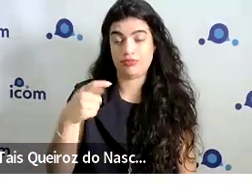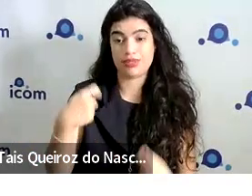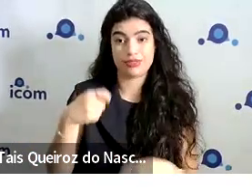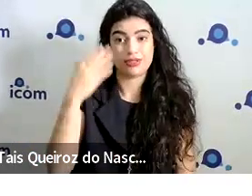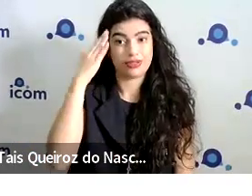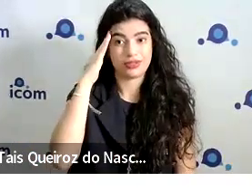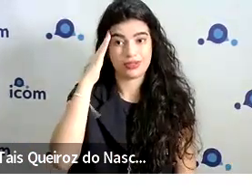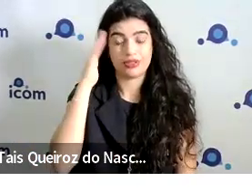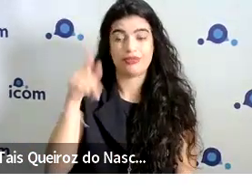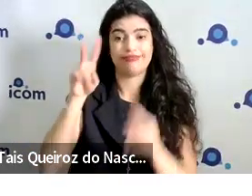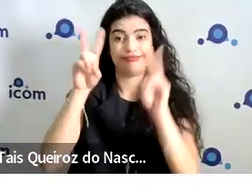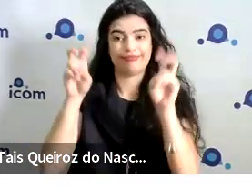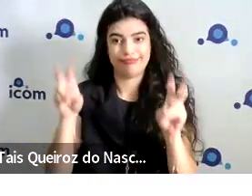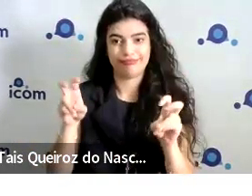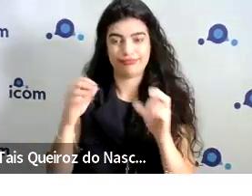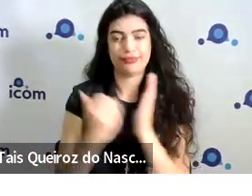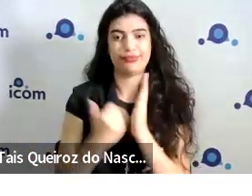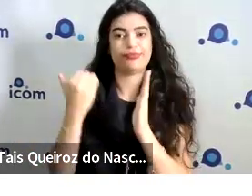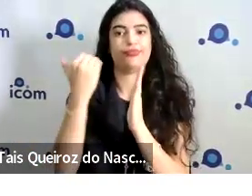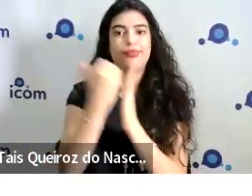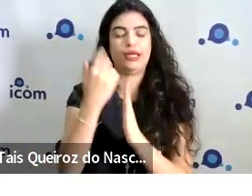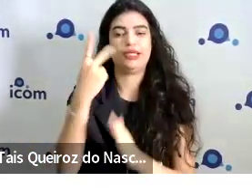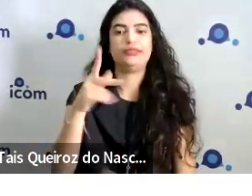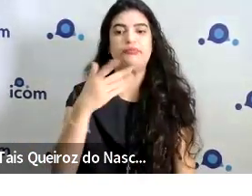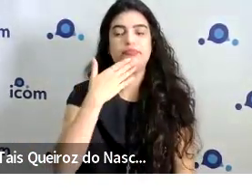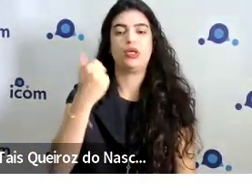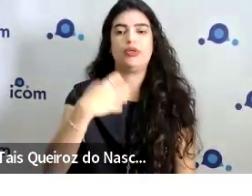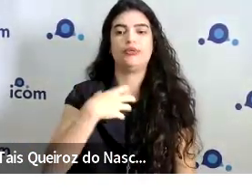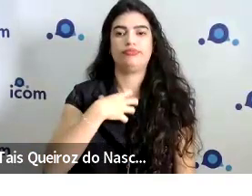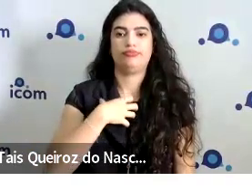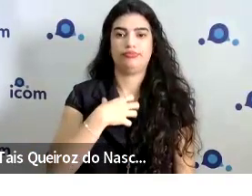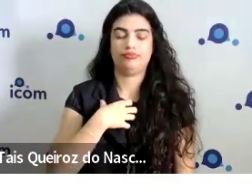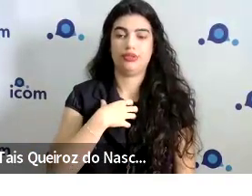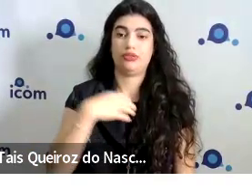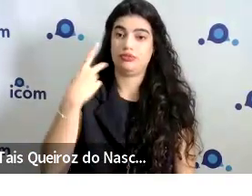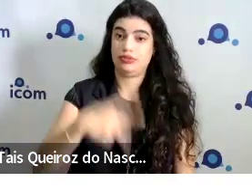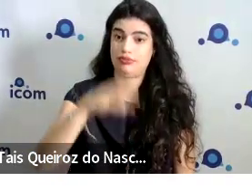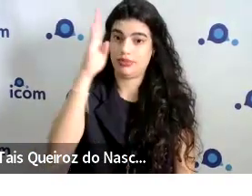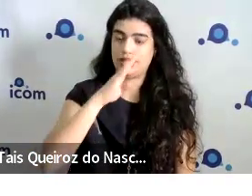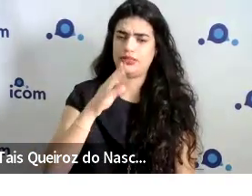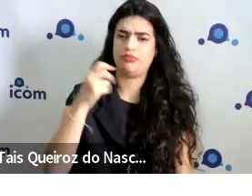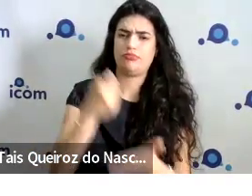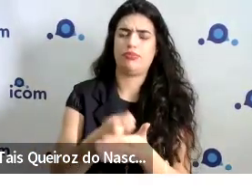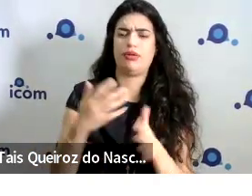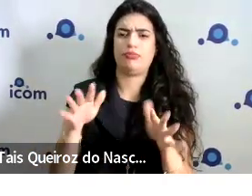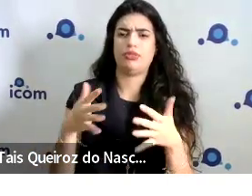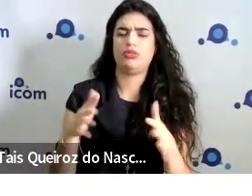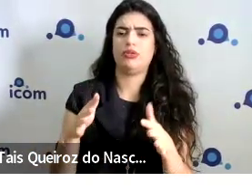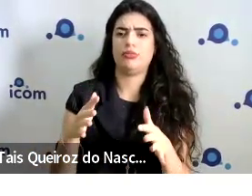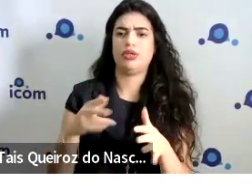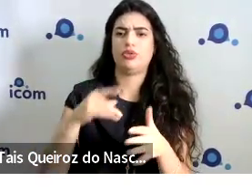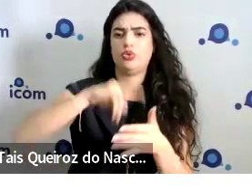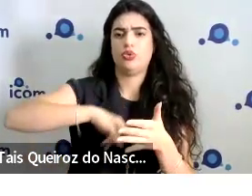pontos. Então, na verdade, quanto maior a pontuação, melhor colocado. Isso quer dizer que no Brasil a gente paga em quantidade de